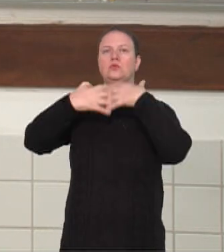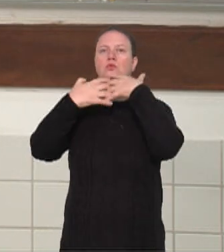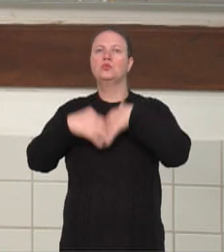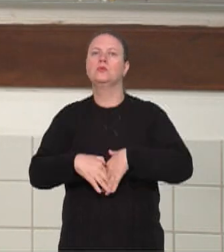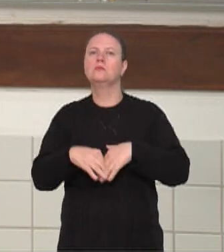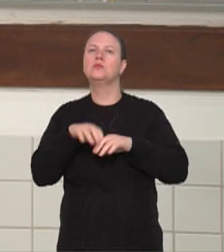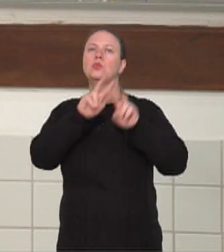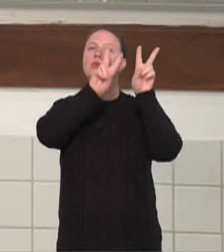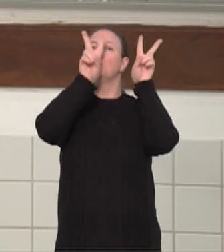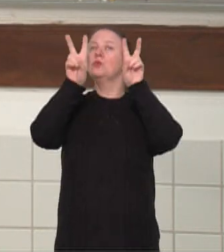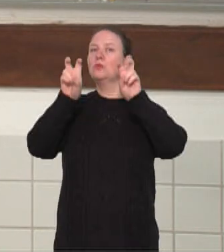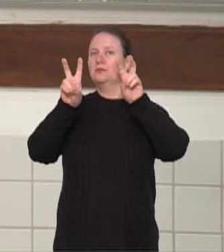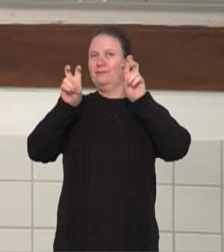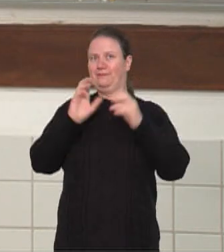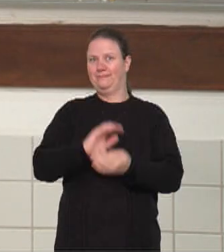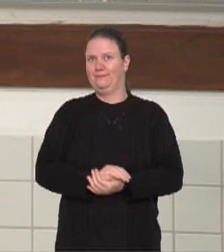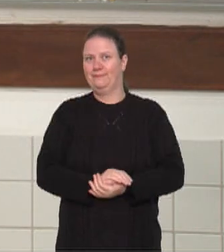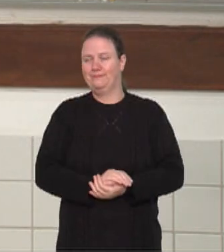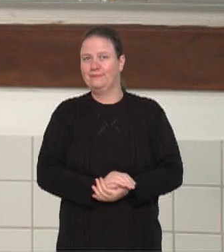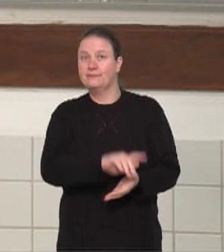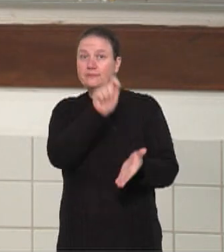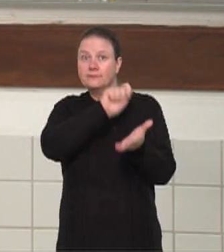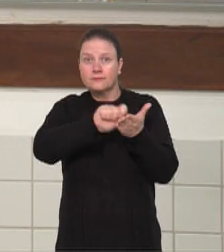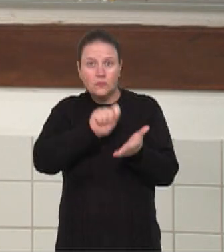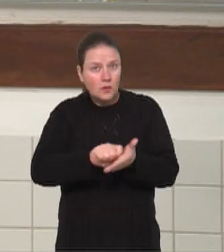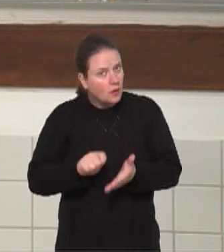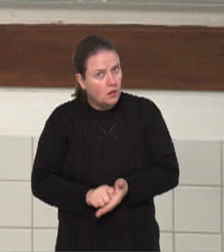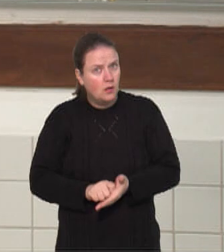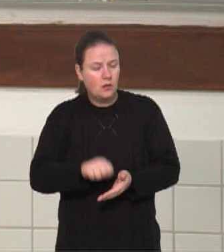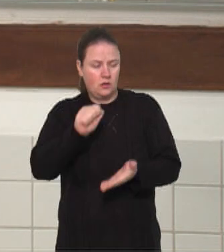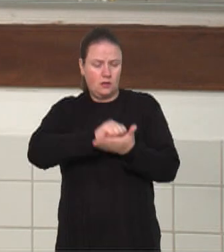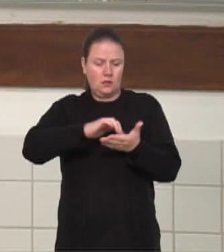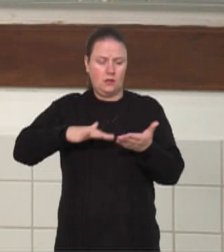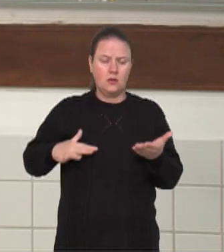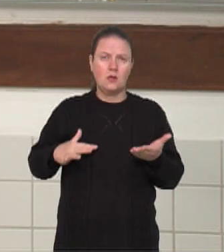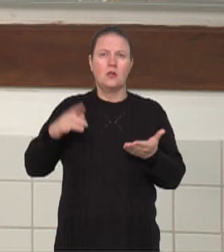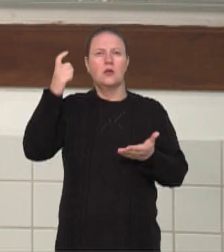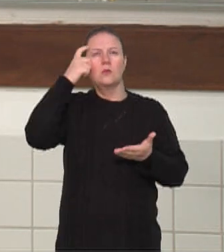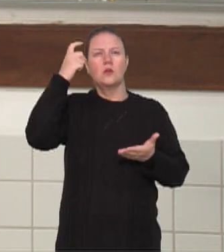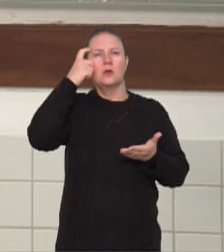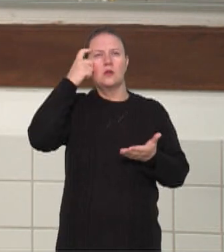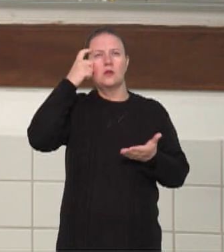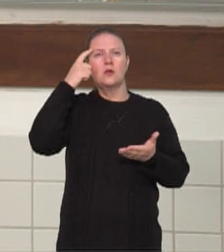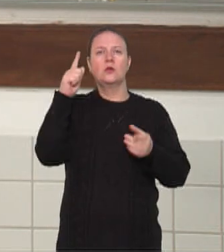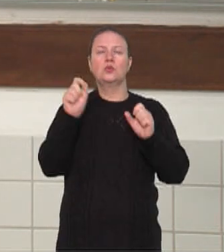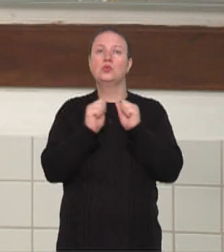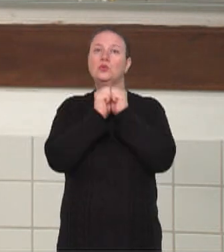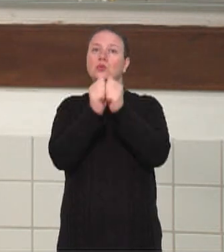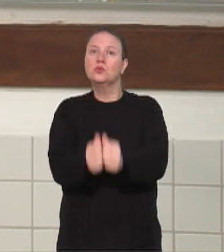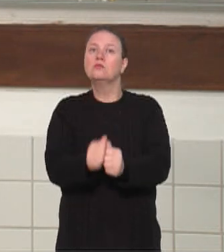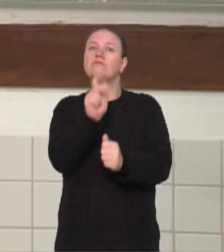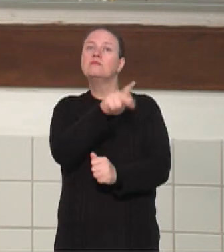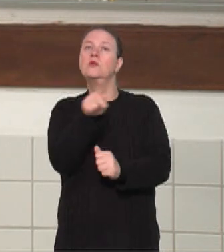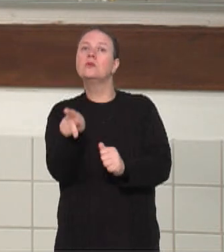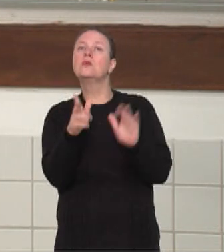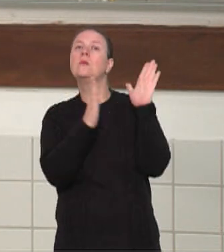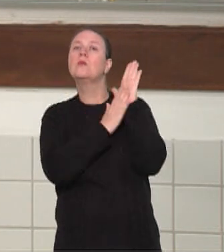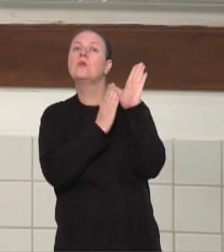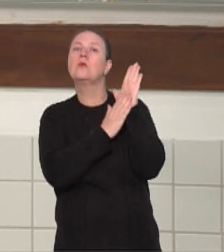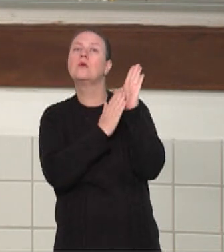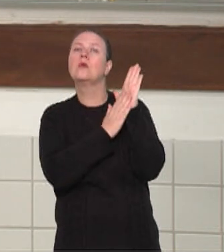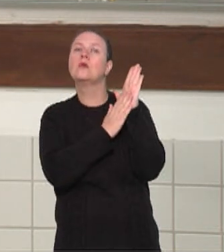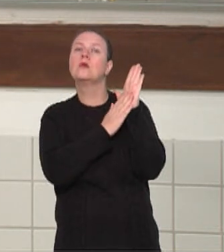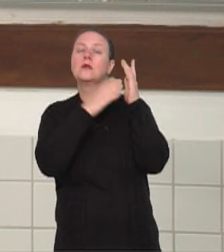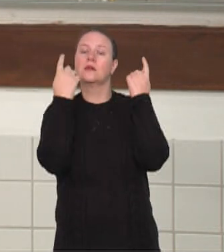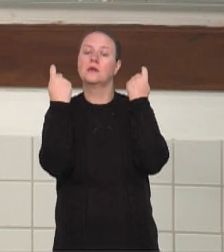refletir sobre o assunto. Então, escrever, fazer as atividades, pensar junto com o professor cada proposta é